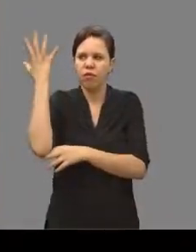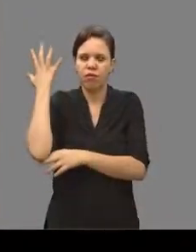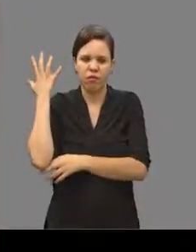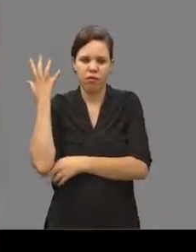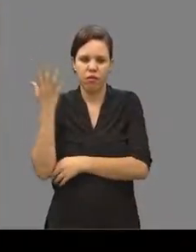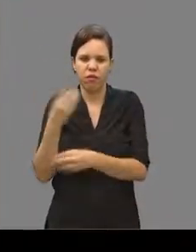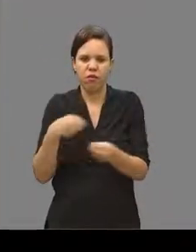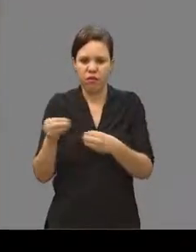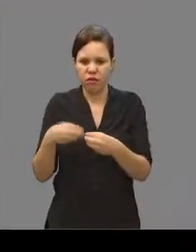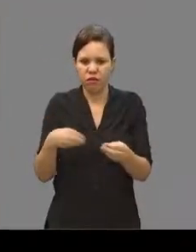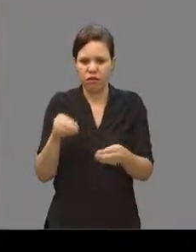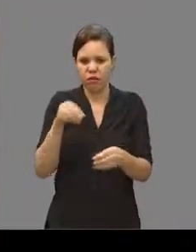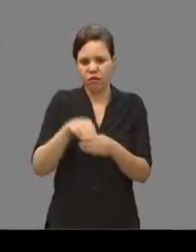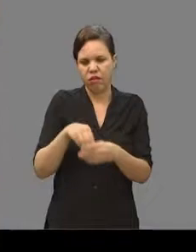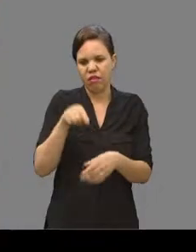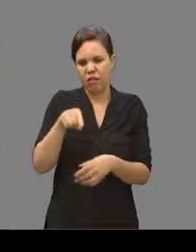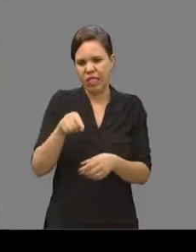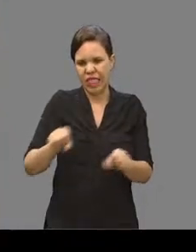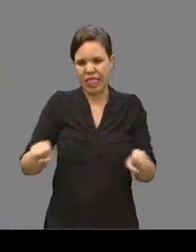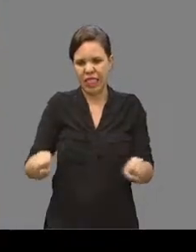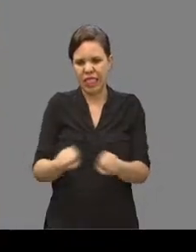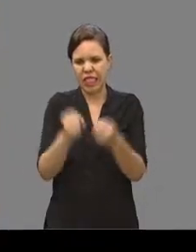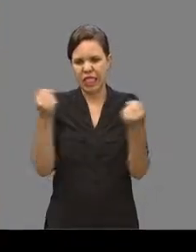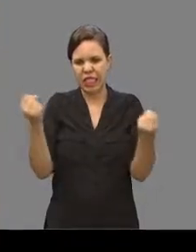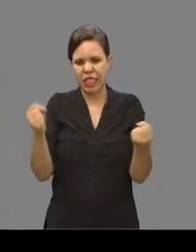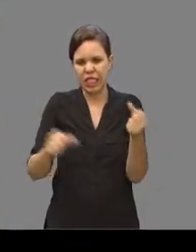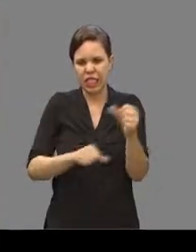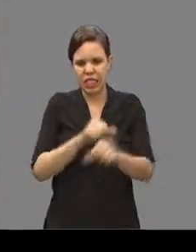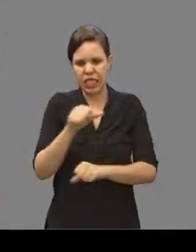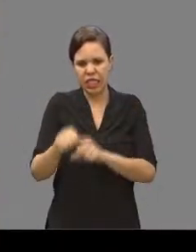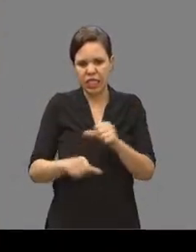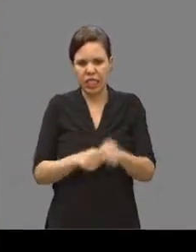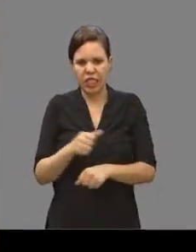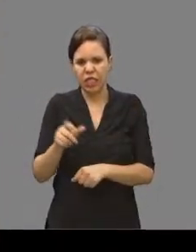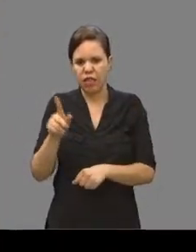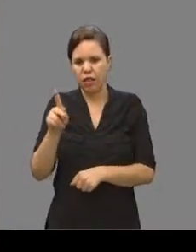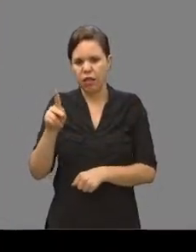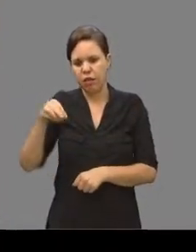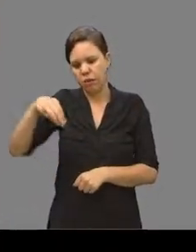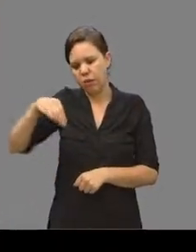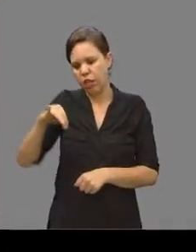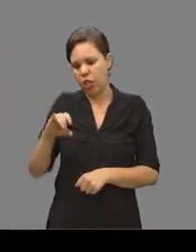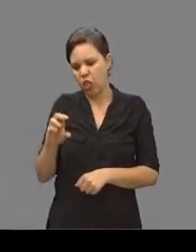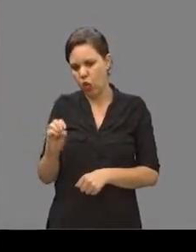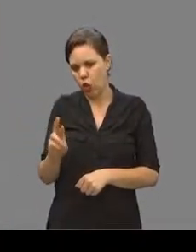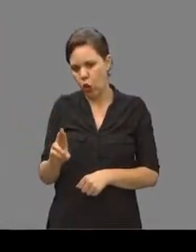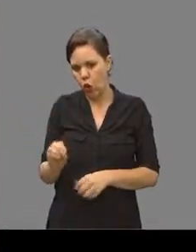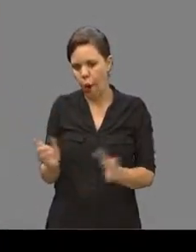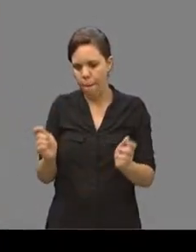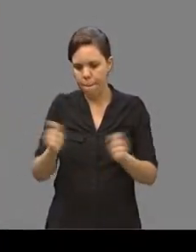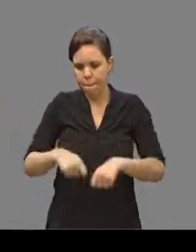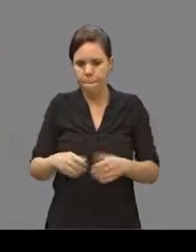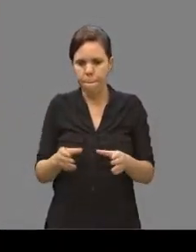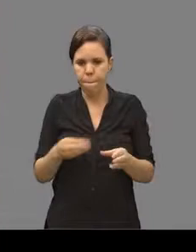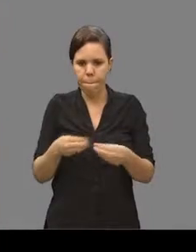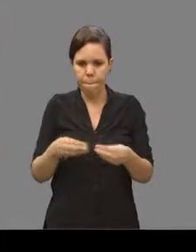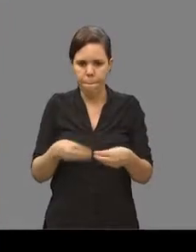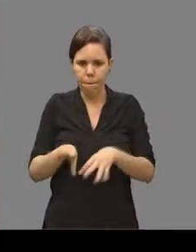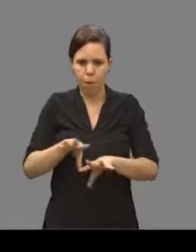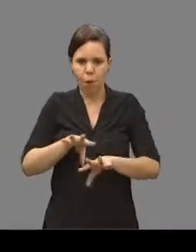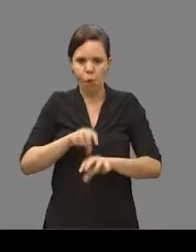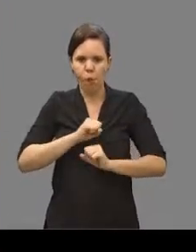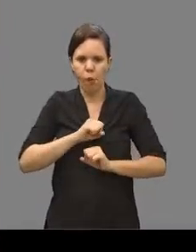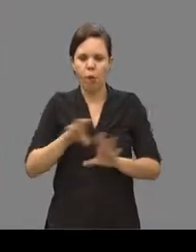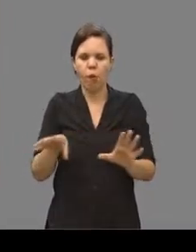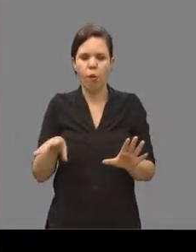do isopor tende a se quebrar, dando origem ao microplástico, que possui a capacidade de absorver